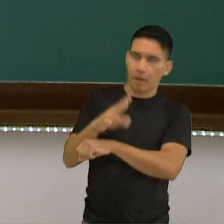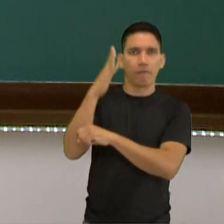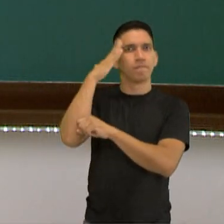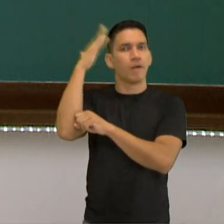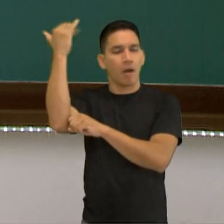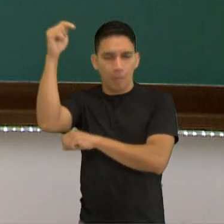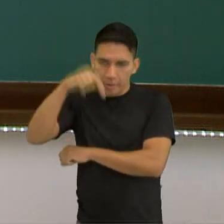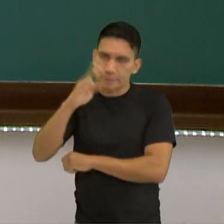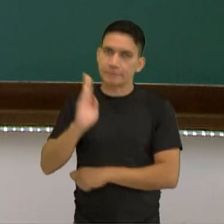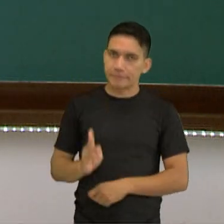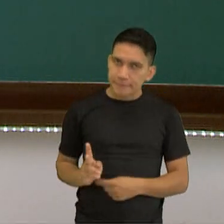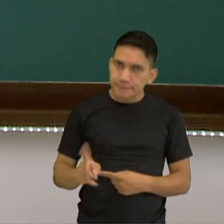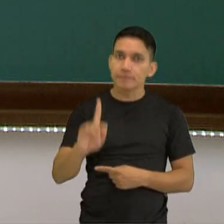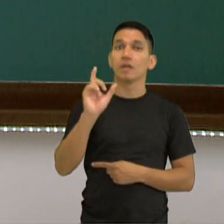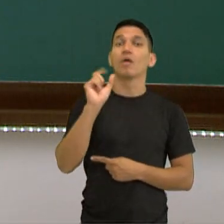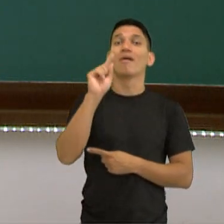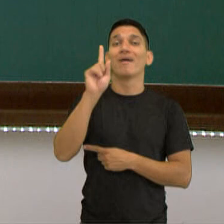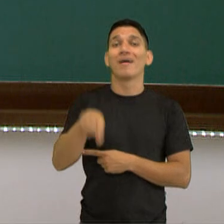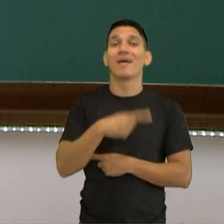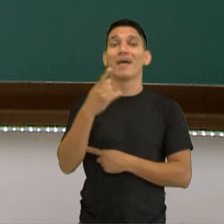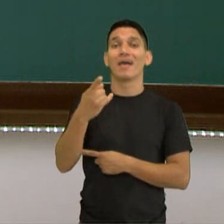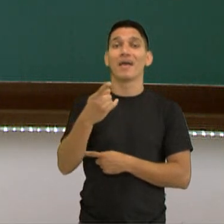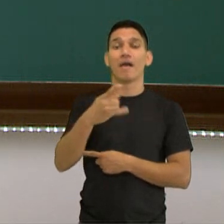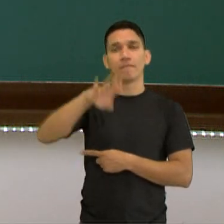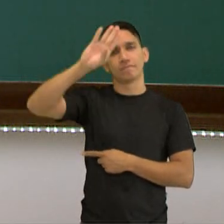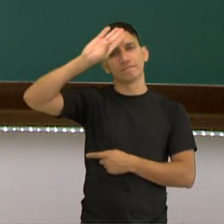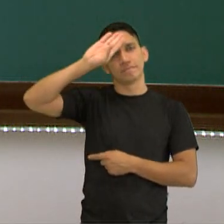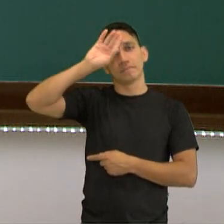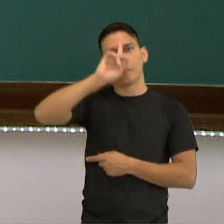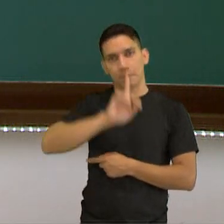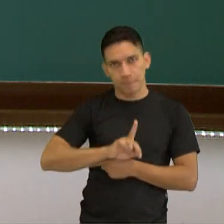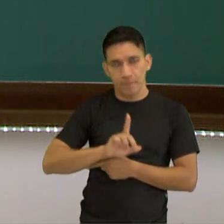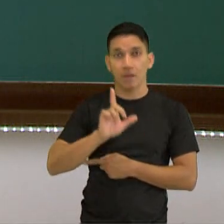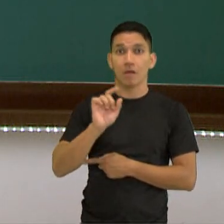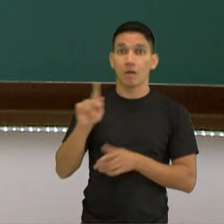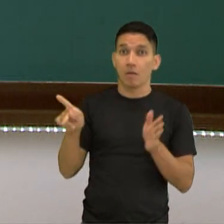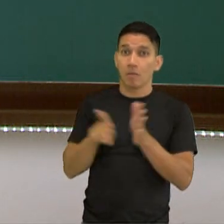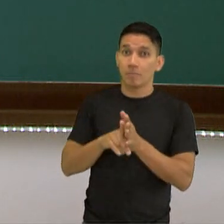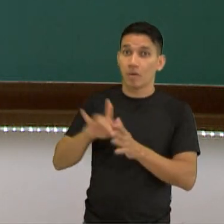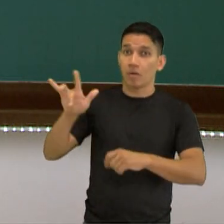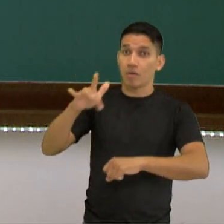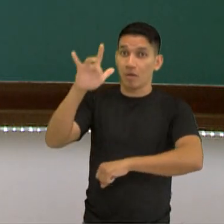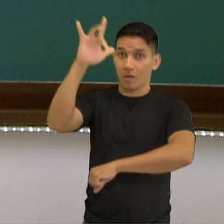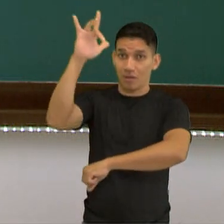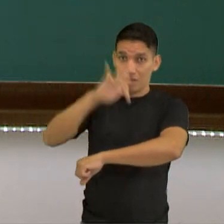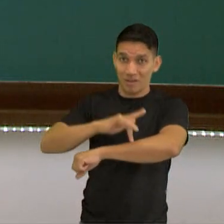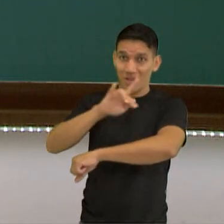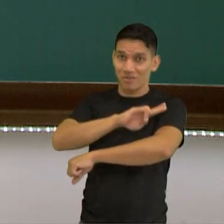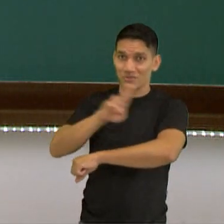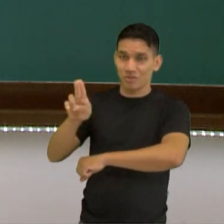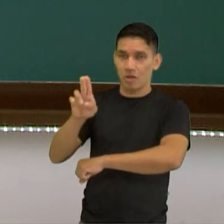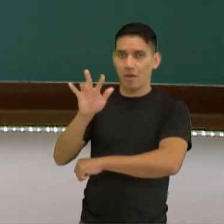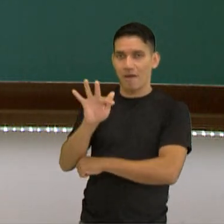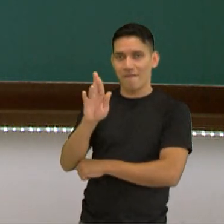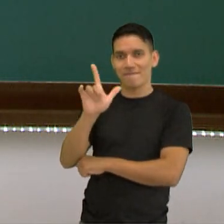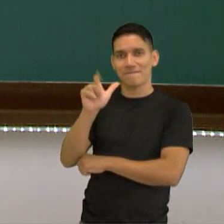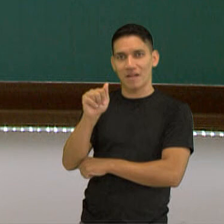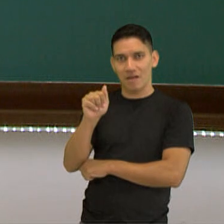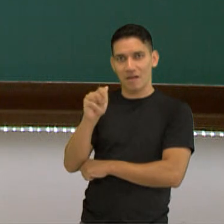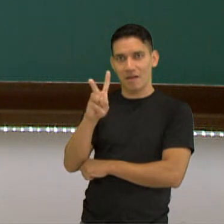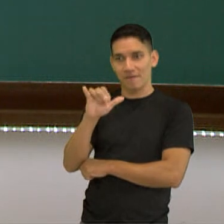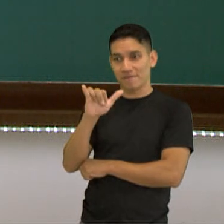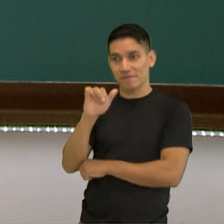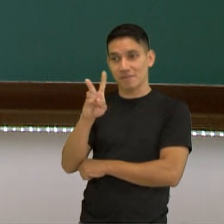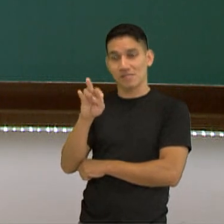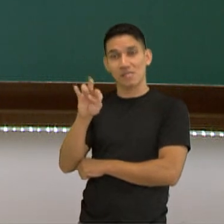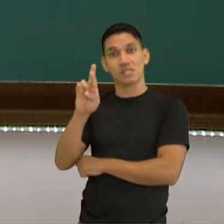no Brasil ainda, é a febre amarela, causada pelo vírus flavivírus. Então aqui a gente também tem uma